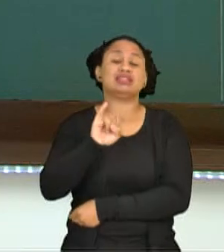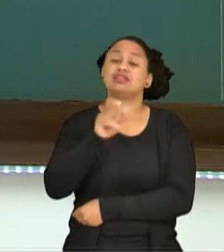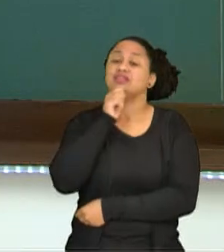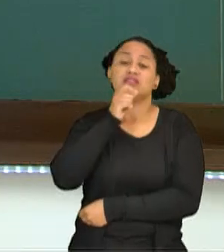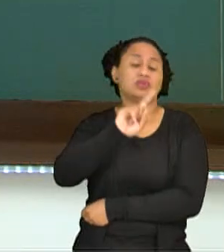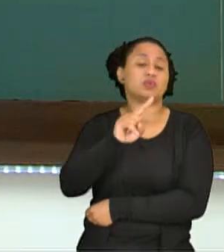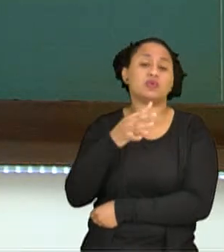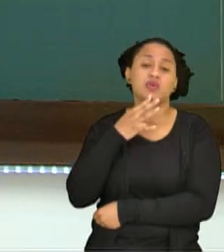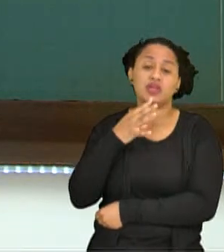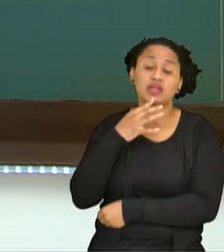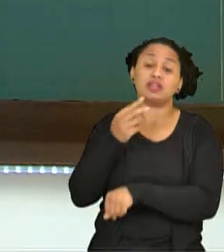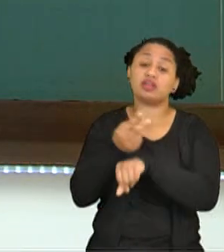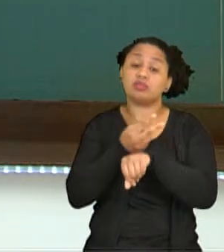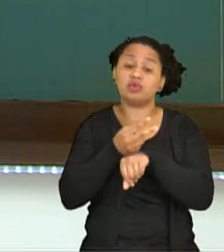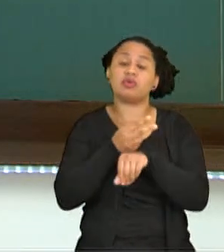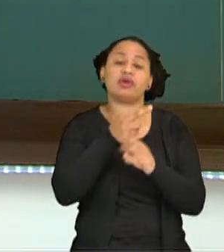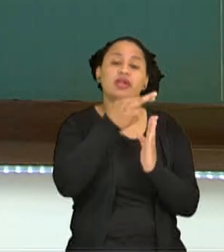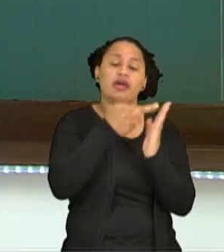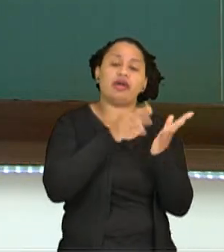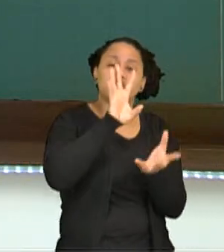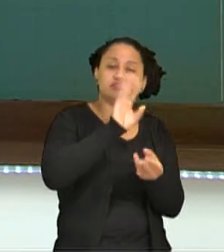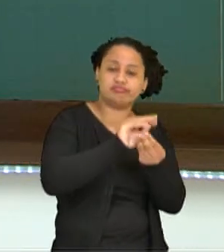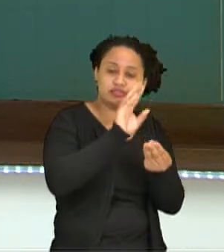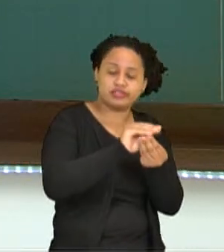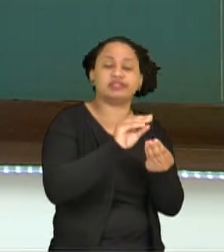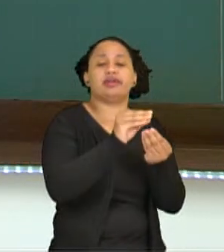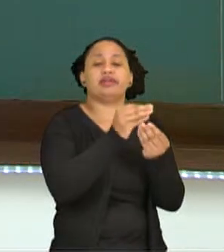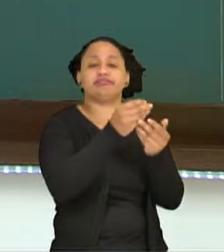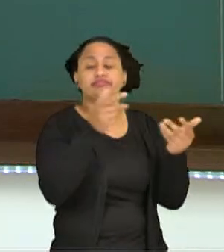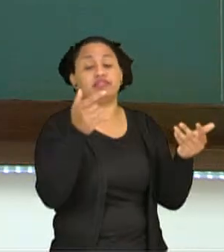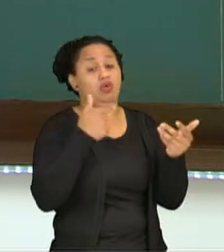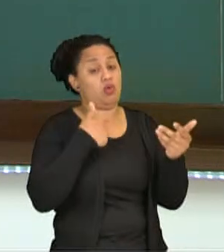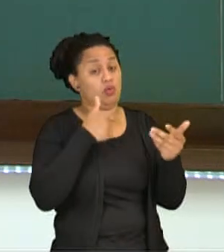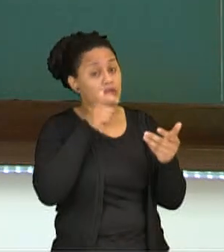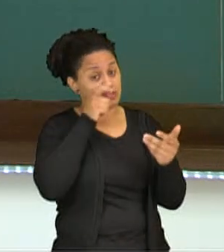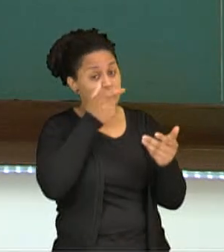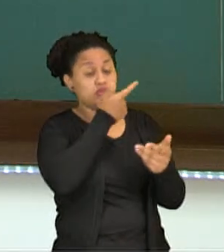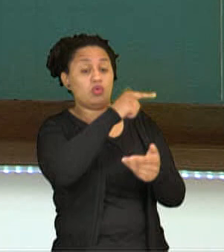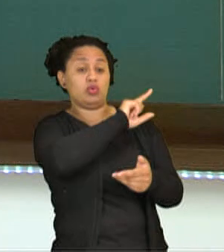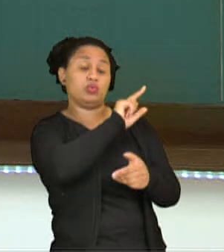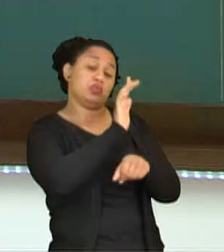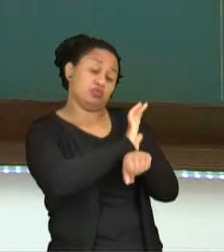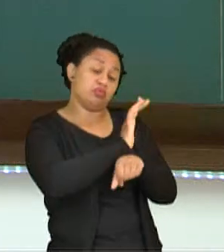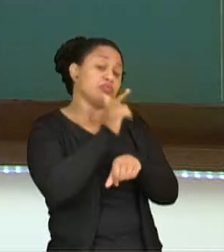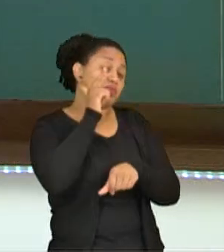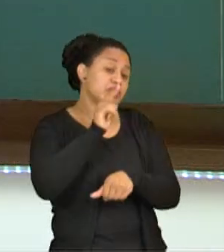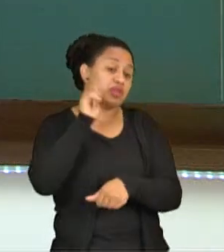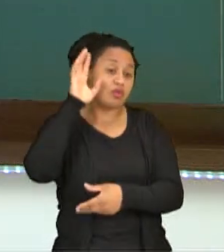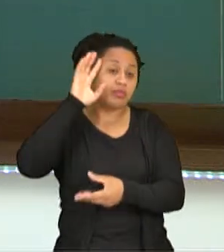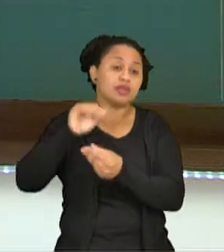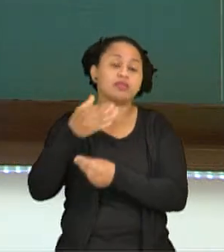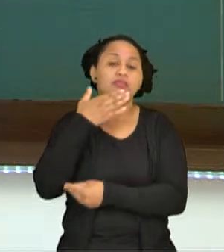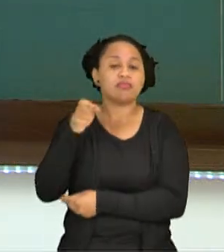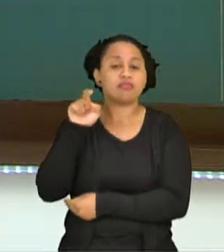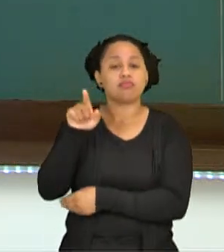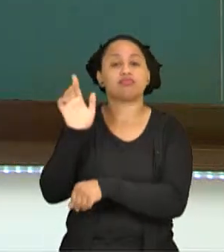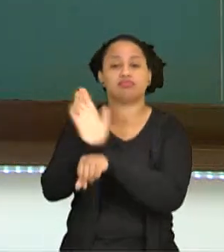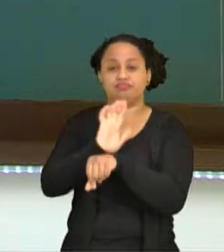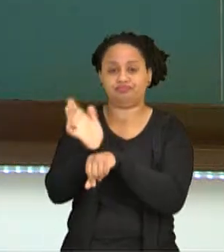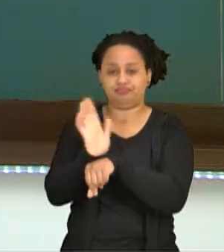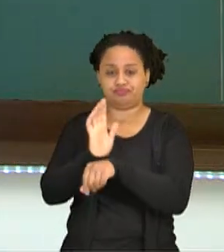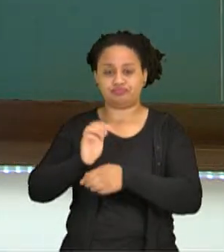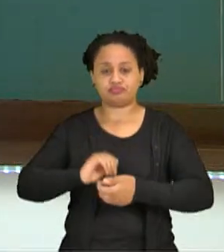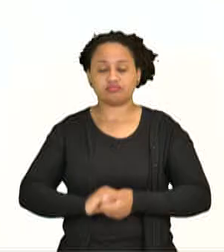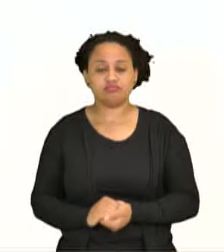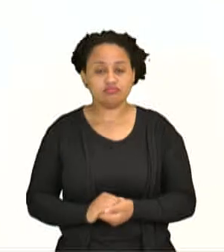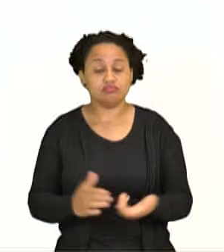resenha também ou até assiste versões anteriores para você ficar dentro do contexto e entender melhor a história do filme. Vamos continuar